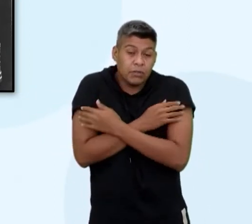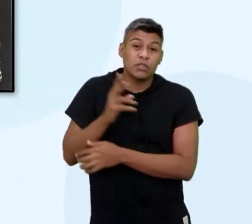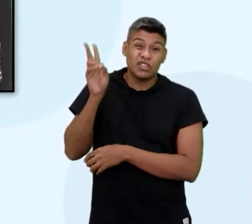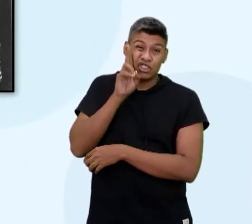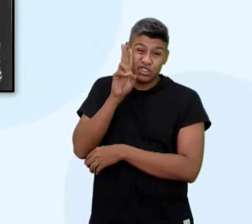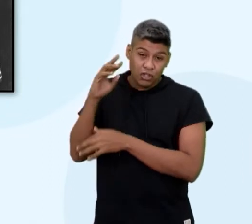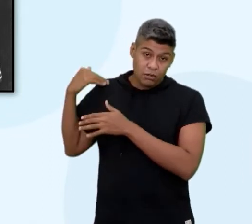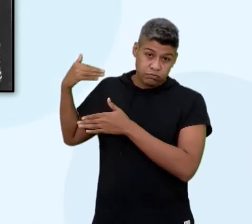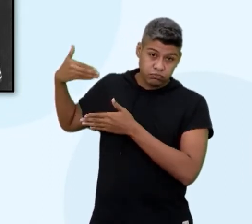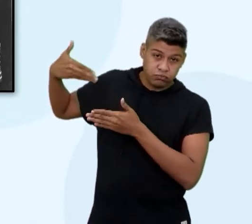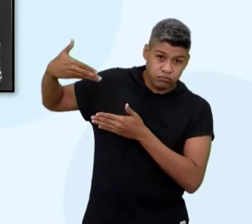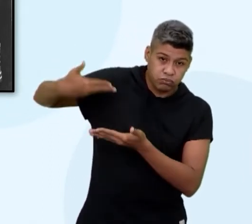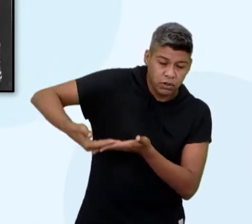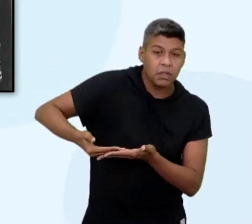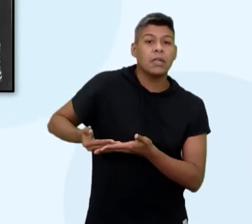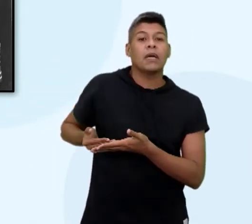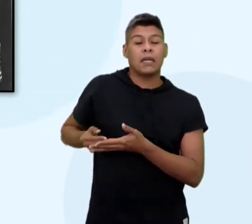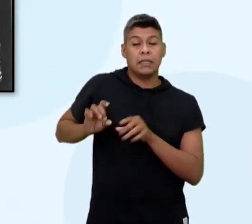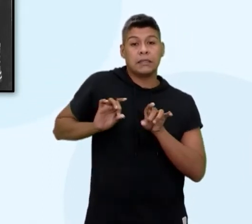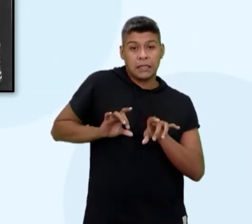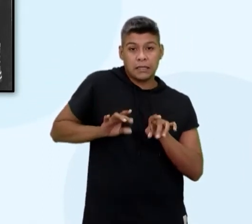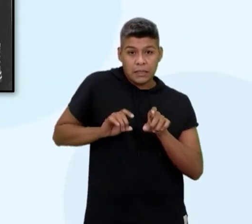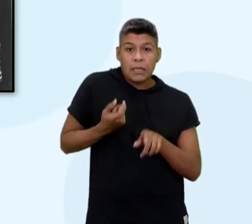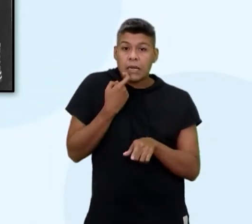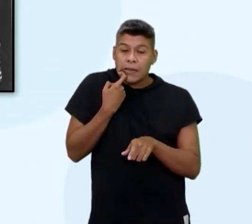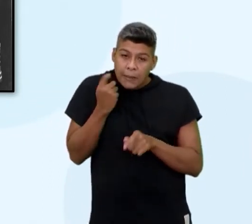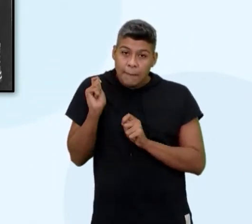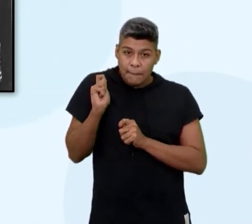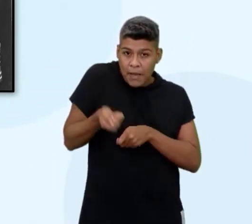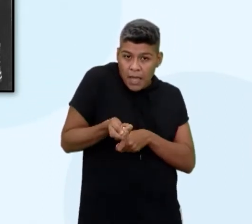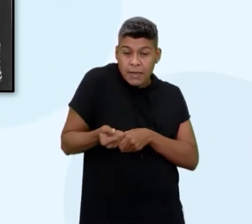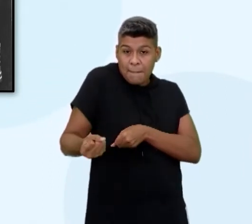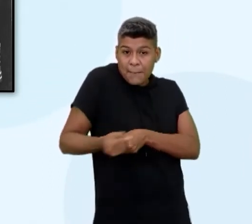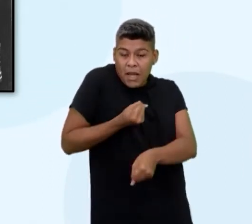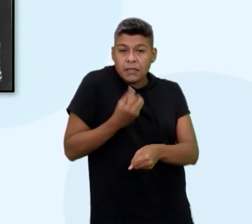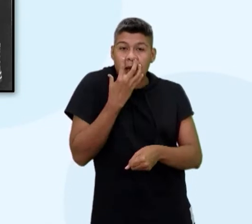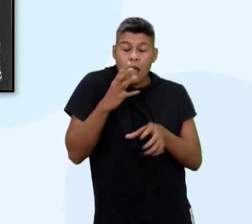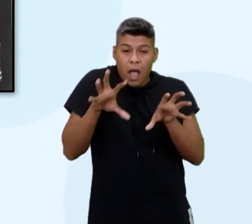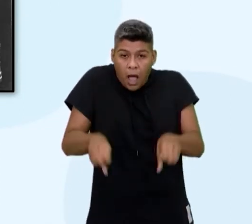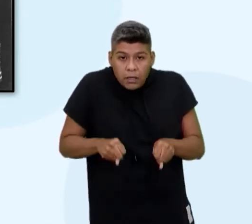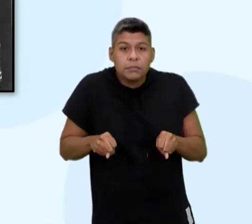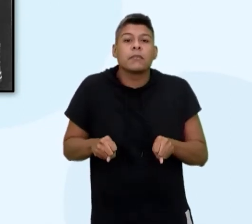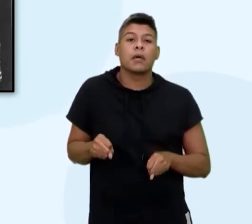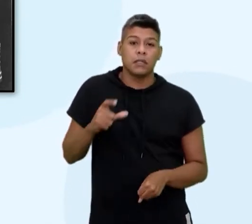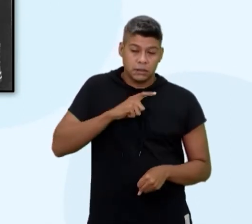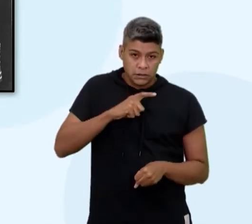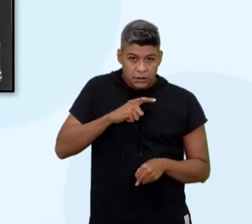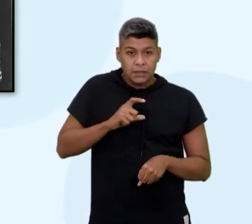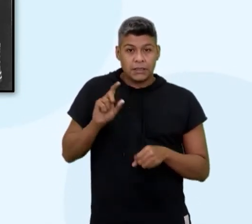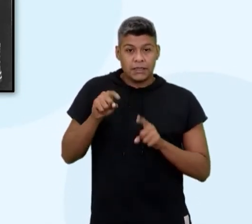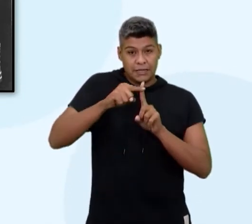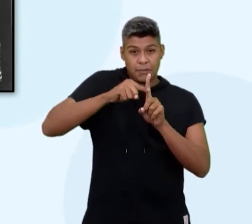história desenvolveram técnicas para a caça e a pesca em condições muito adversas, sob temperaturas